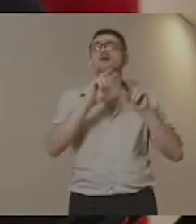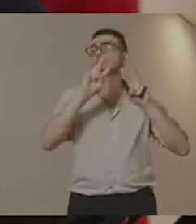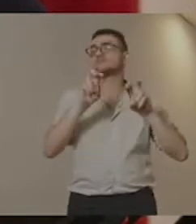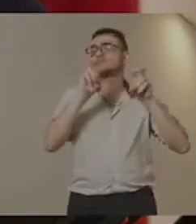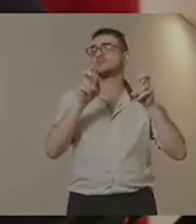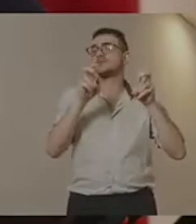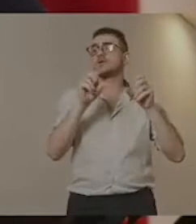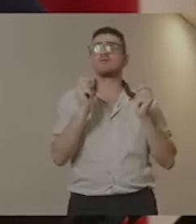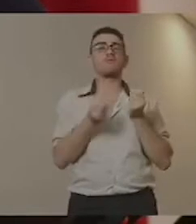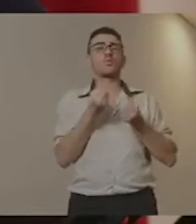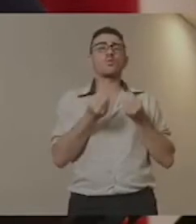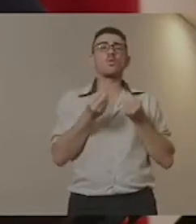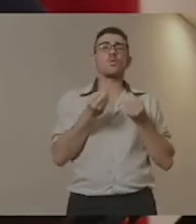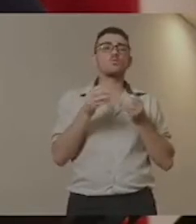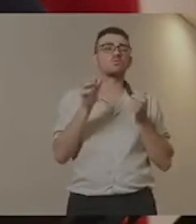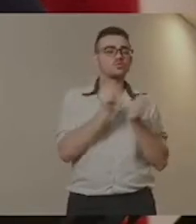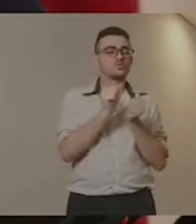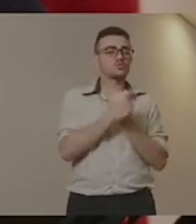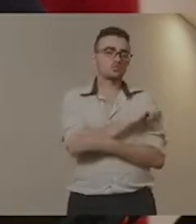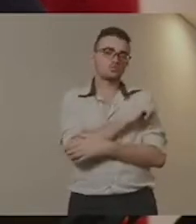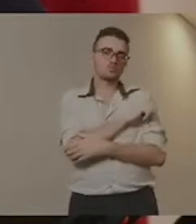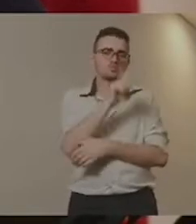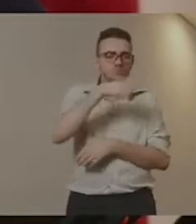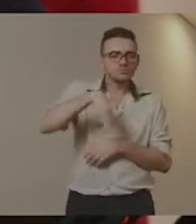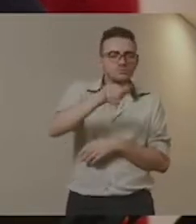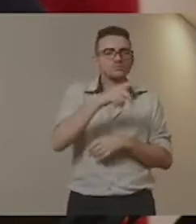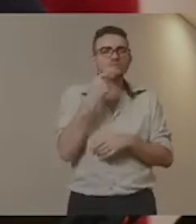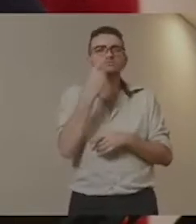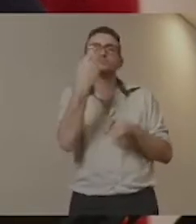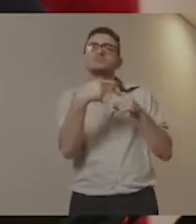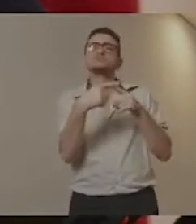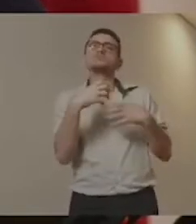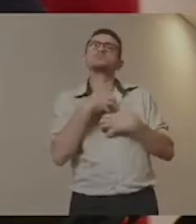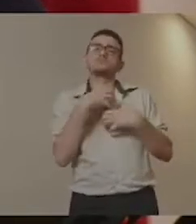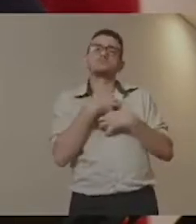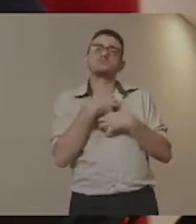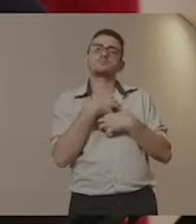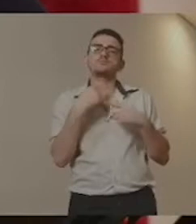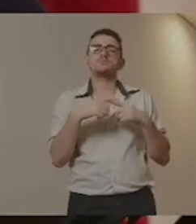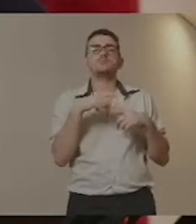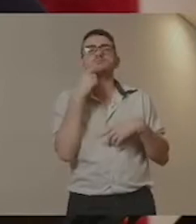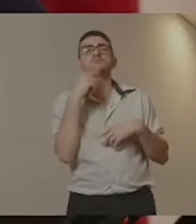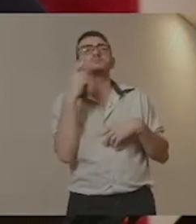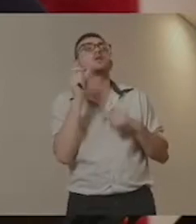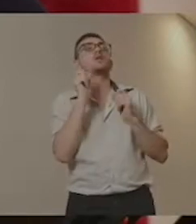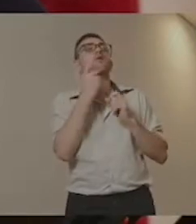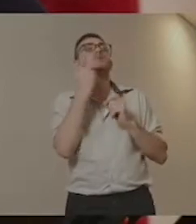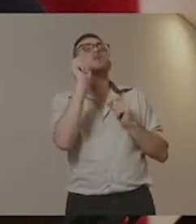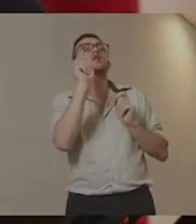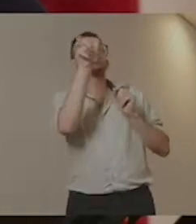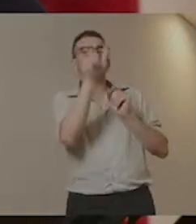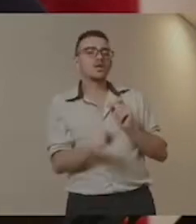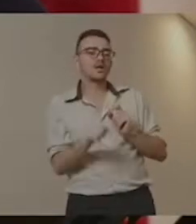estão sentindo. Porque ninguém melhor para falar do que os jovens estão sentindo do que os próprios jovens, né? Então, a gente ter esse